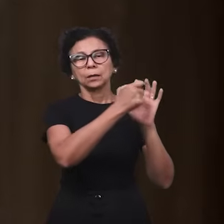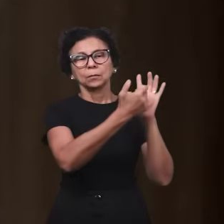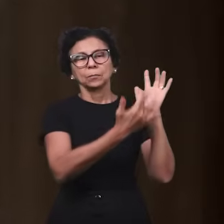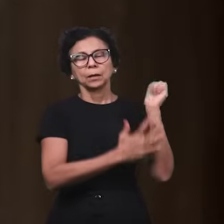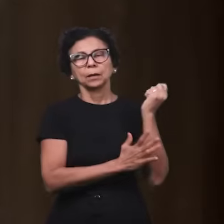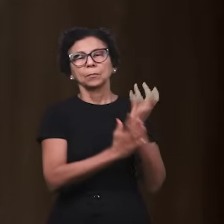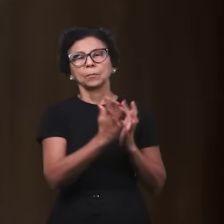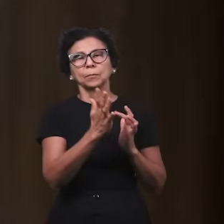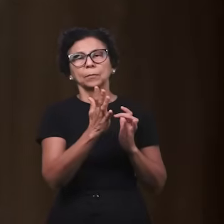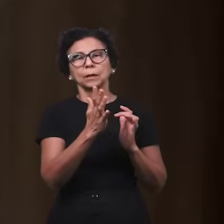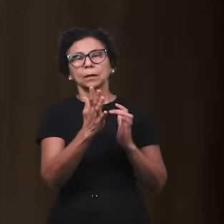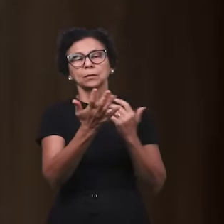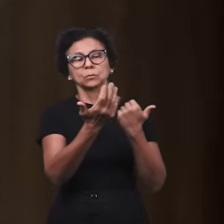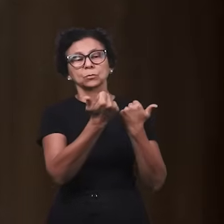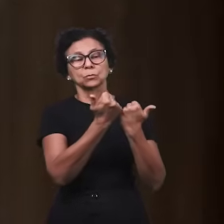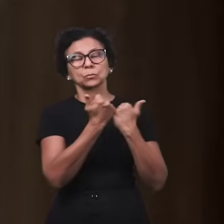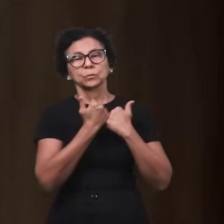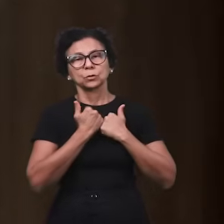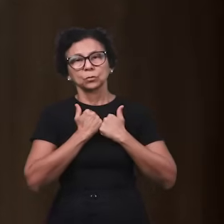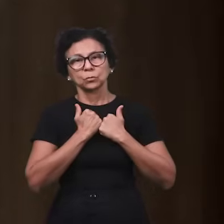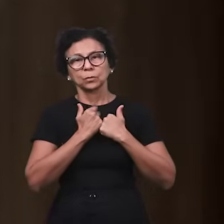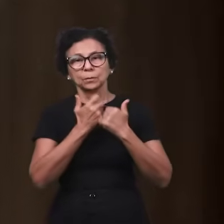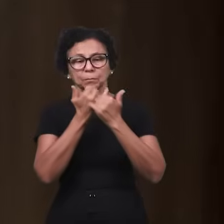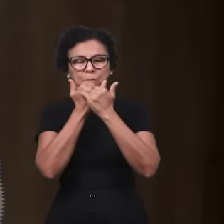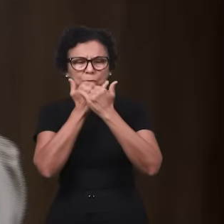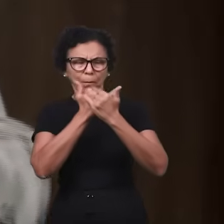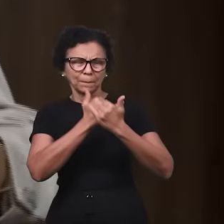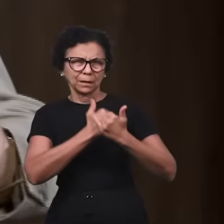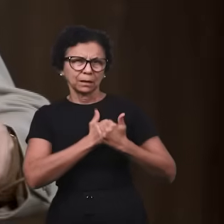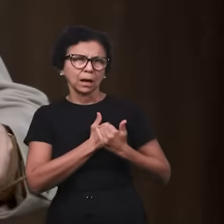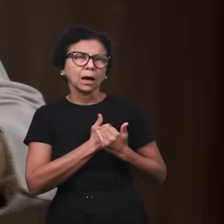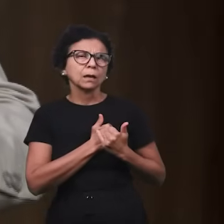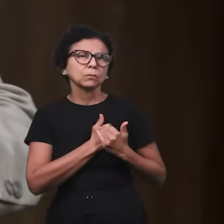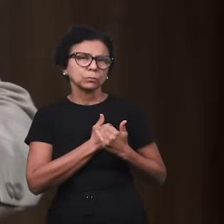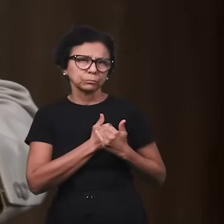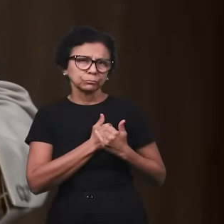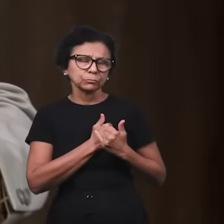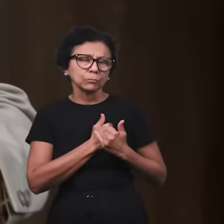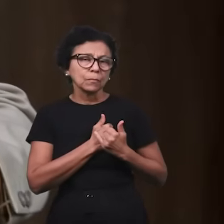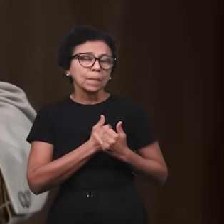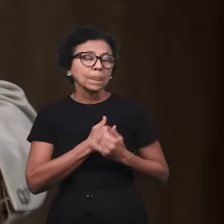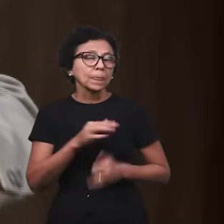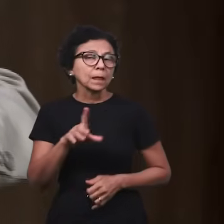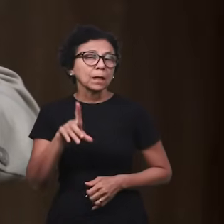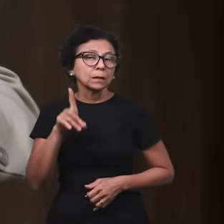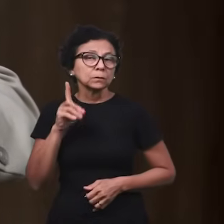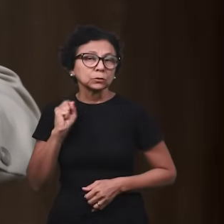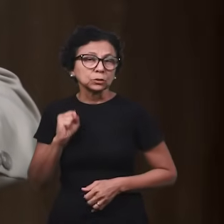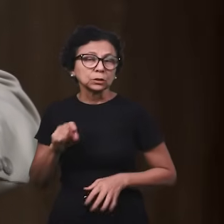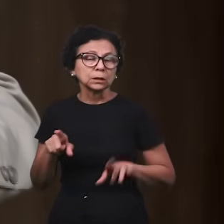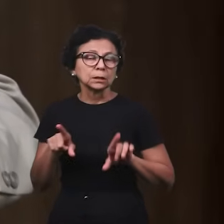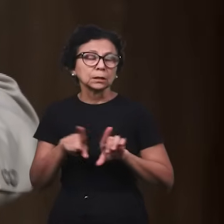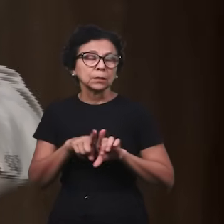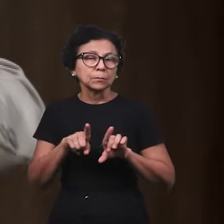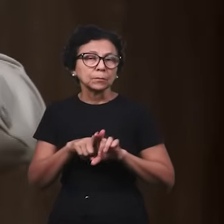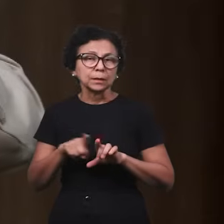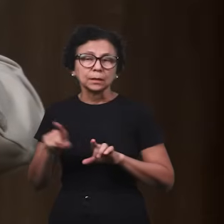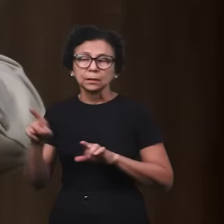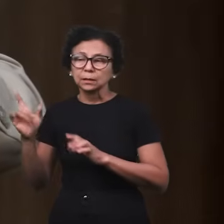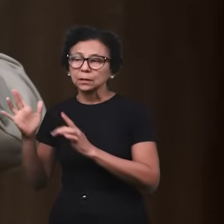contra o pecado e a iniquidade. E que Jesus prometeu, lá falando com a mulher samaritana, que aquele que crê em